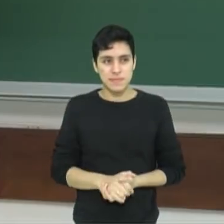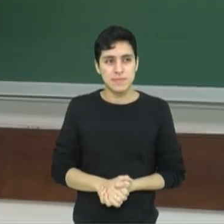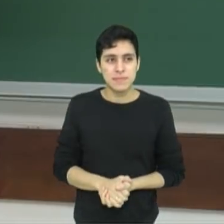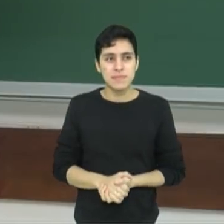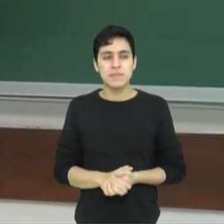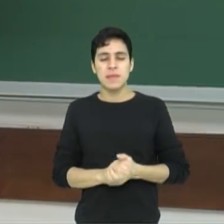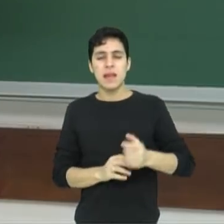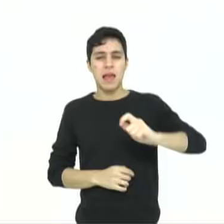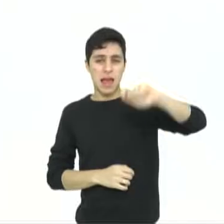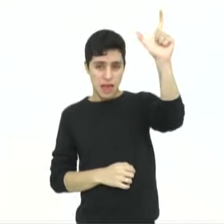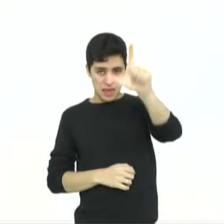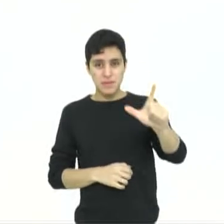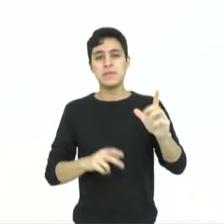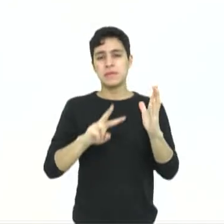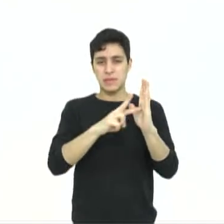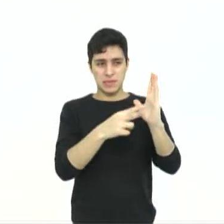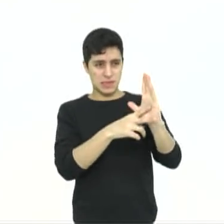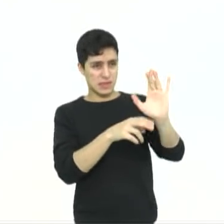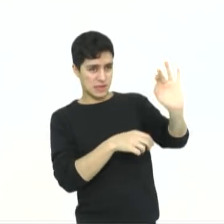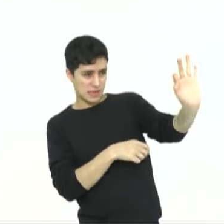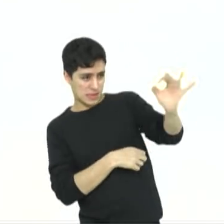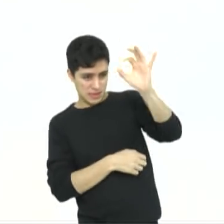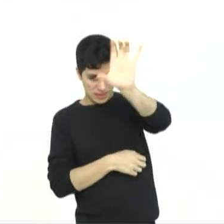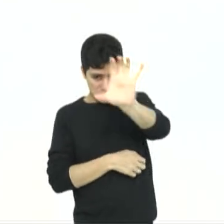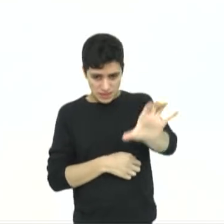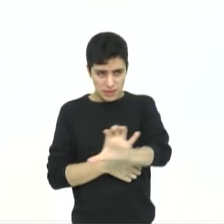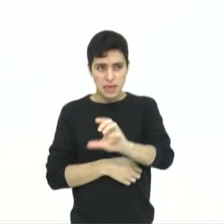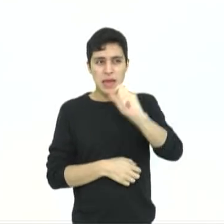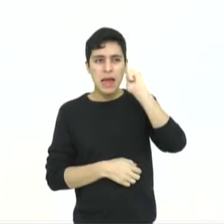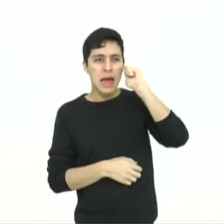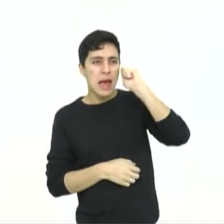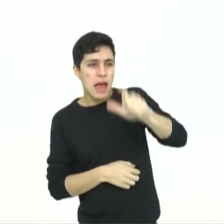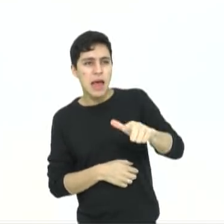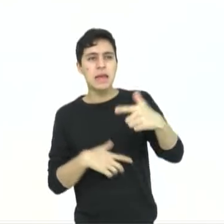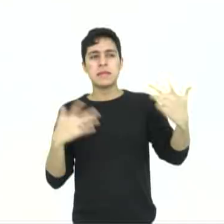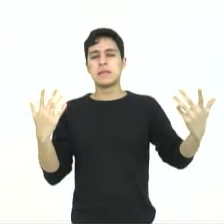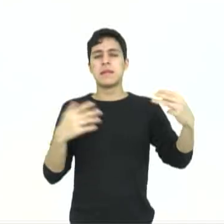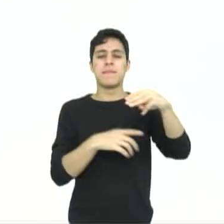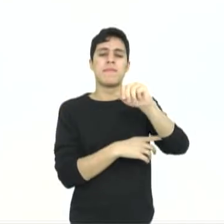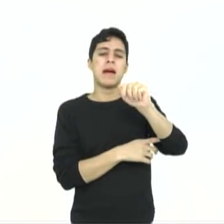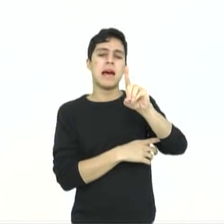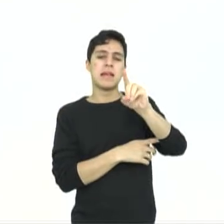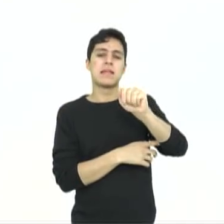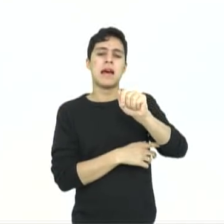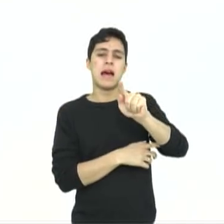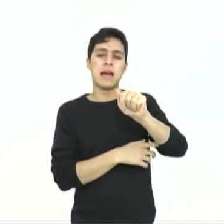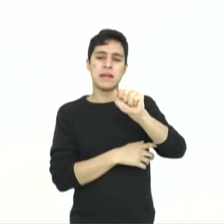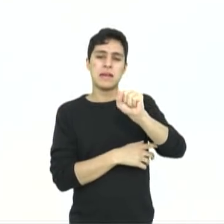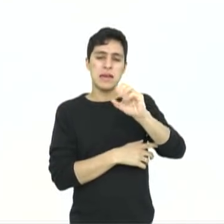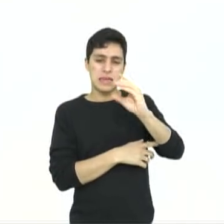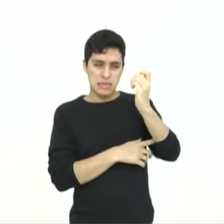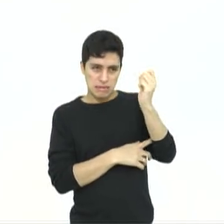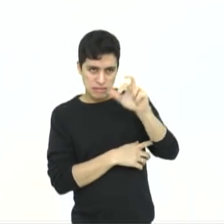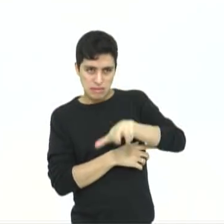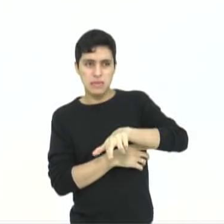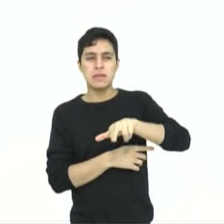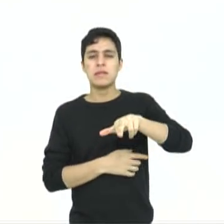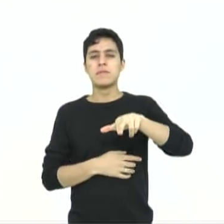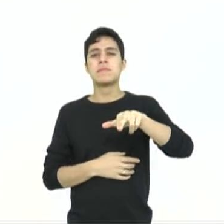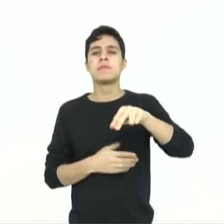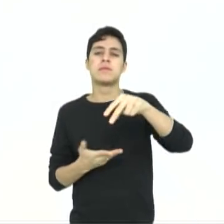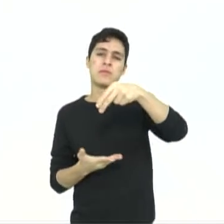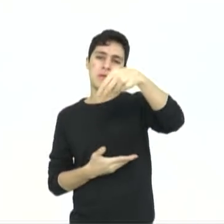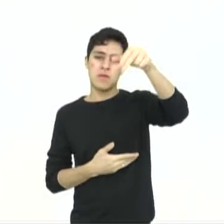o país França, e as regiões em azul, Madagascar, né, essa região aqui norte, sul, leste, oeste, noroeste da